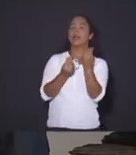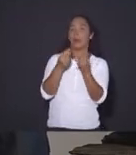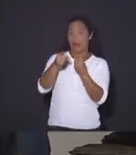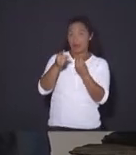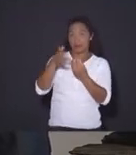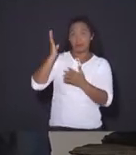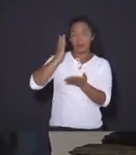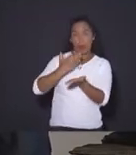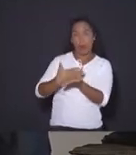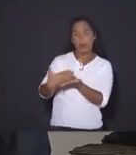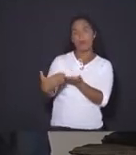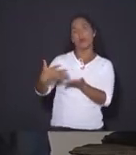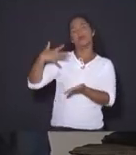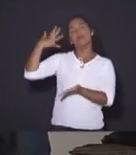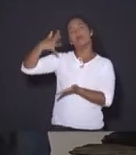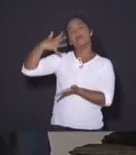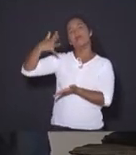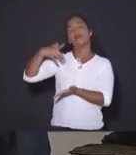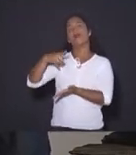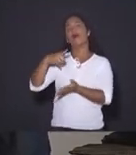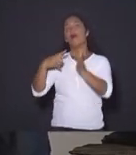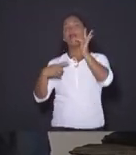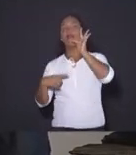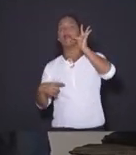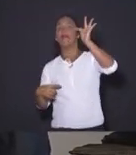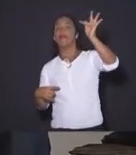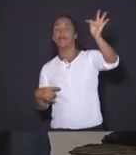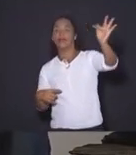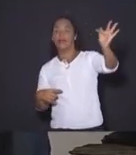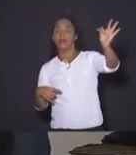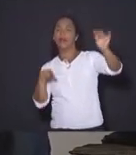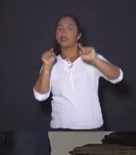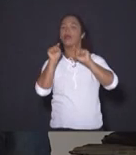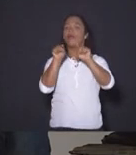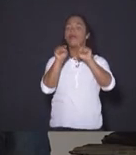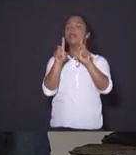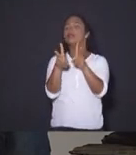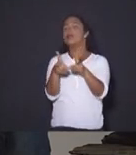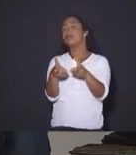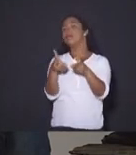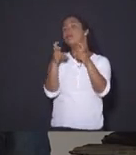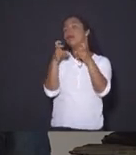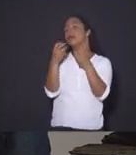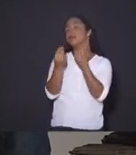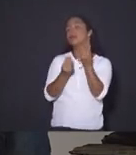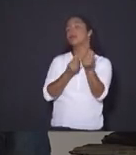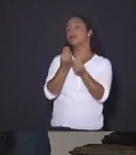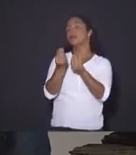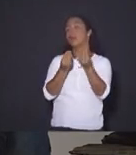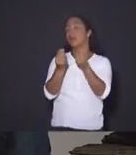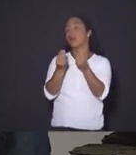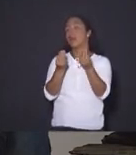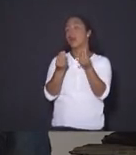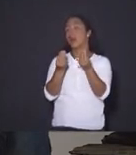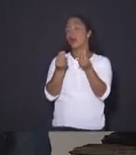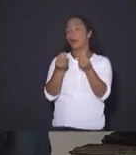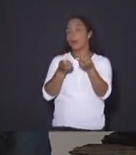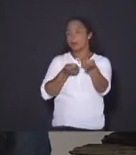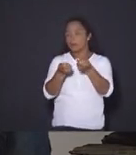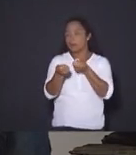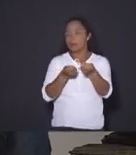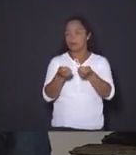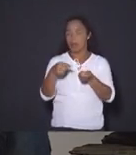falar falou sobre a questão do futurismo como é que você visualiza essa intervenção que a sociedade